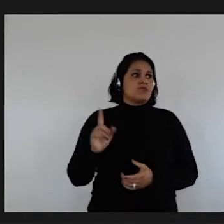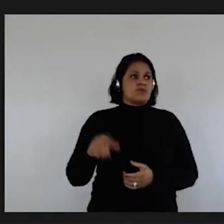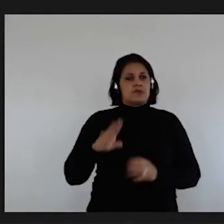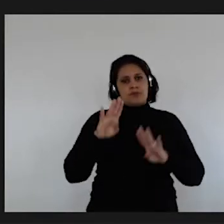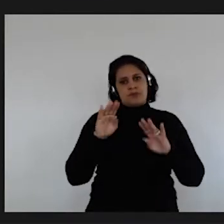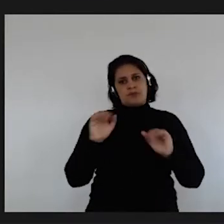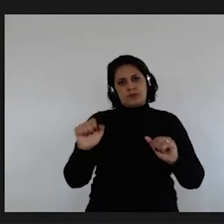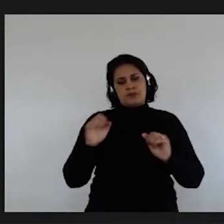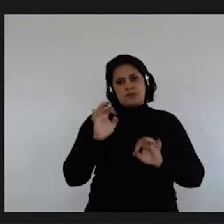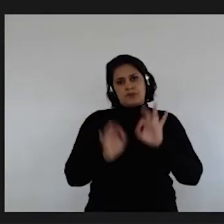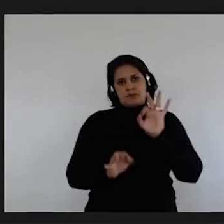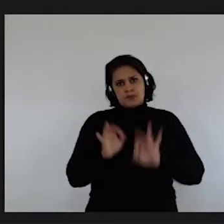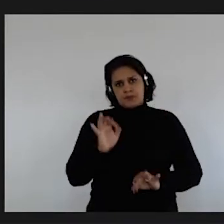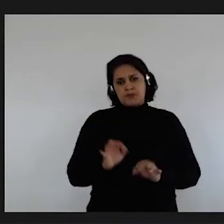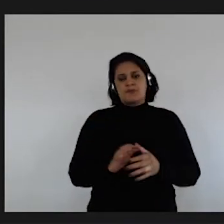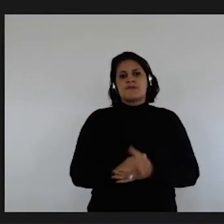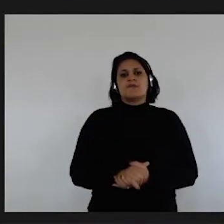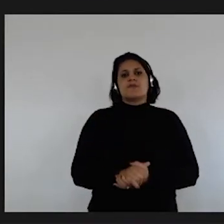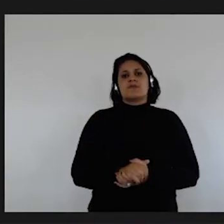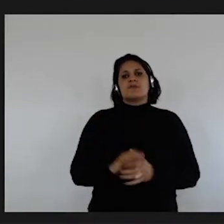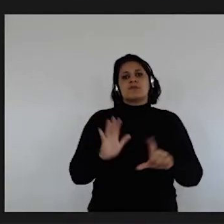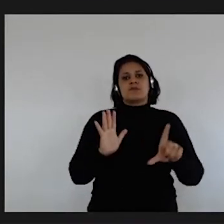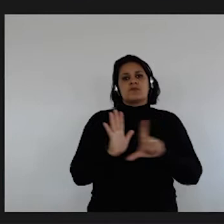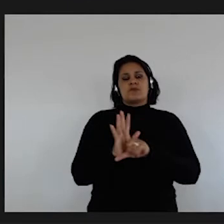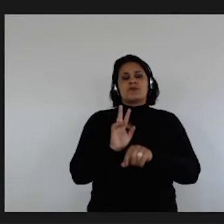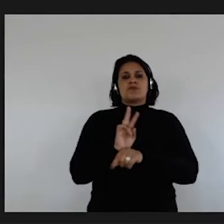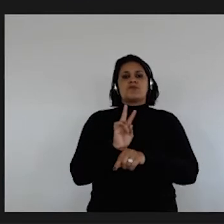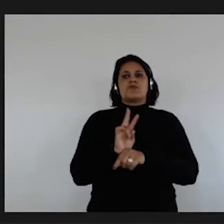jurídico, que a lei tutela em razão da